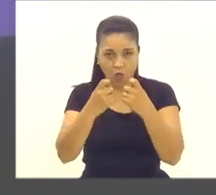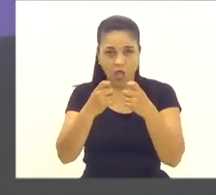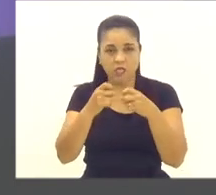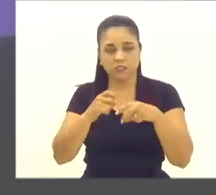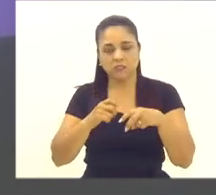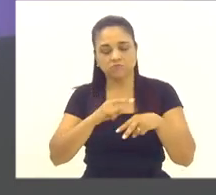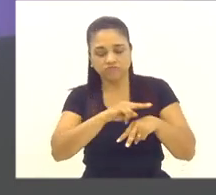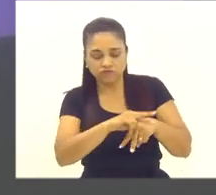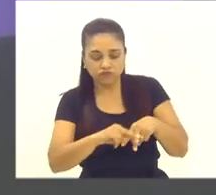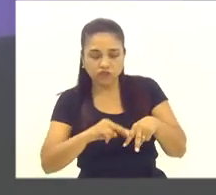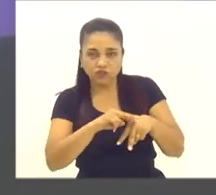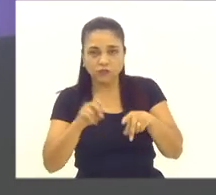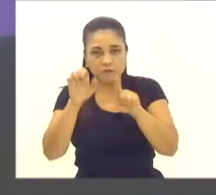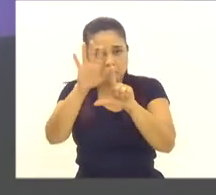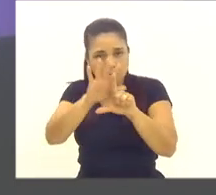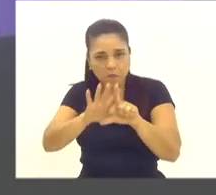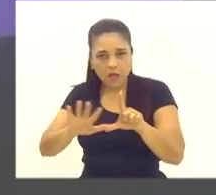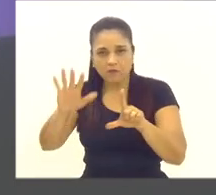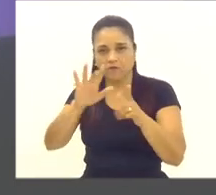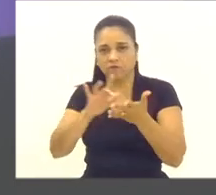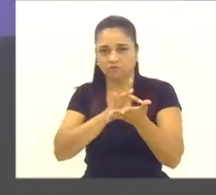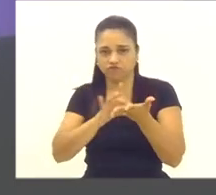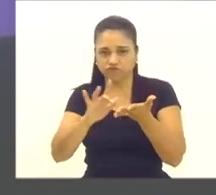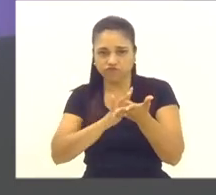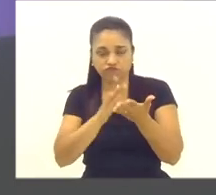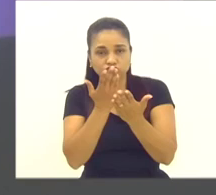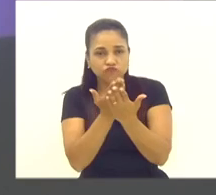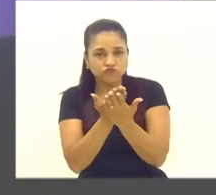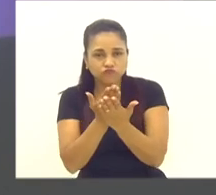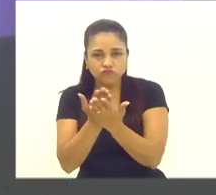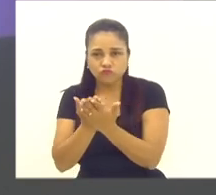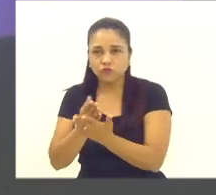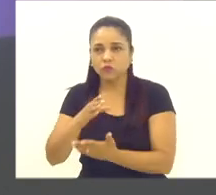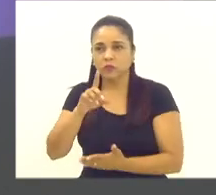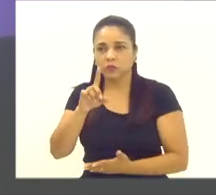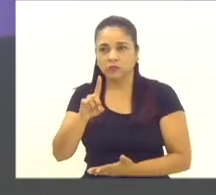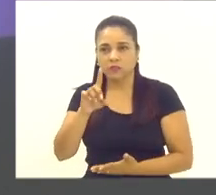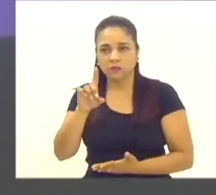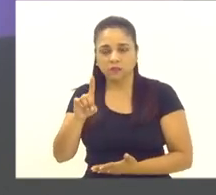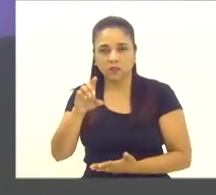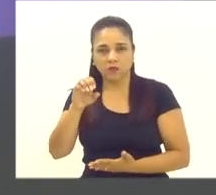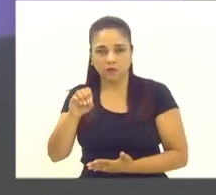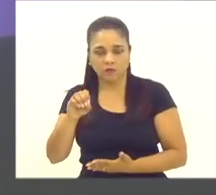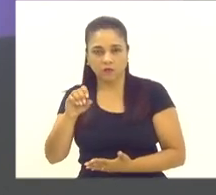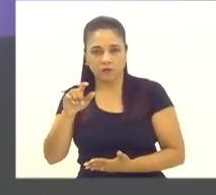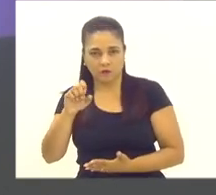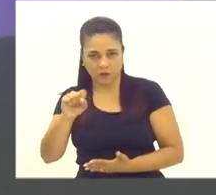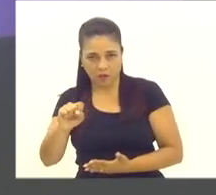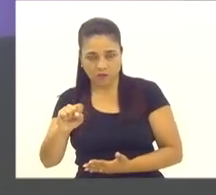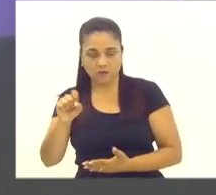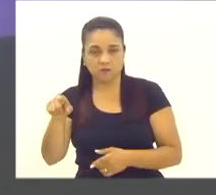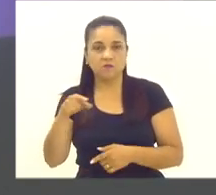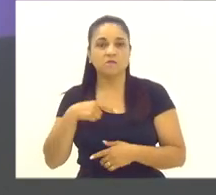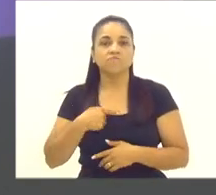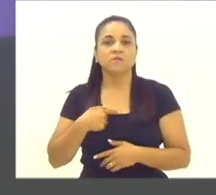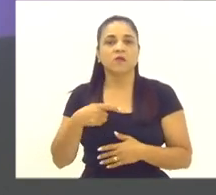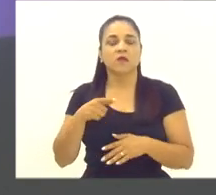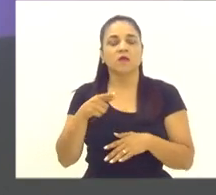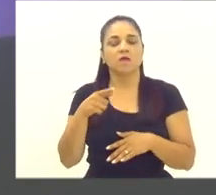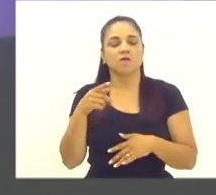plataformas digitais que é um estudo foi um estudo produzido pelo dedo S Lab da Universidade Federal Fluminense